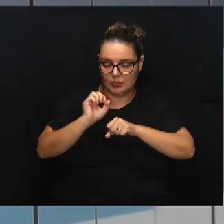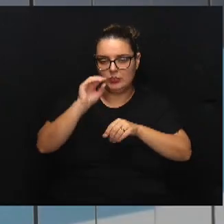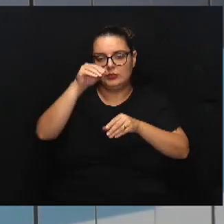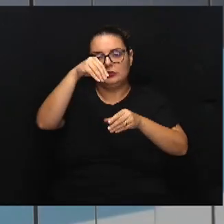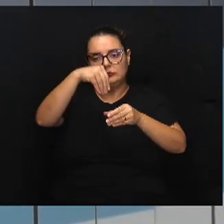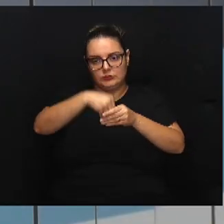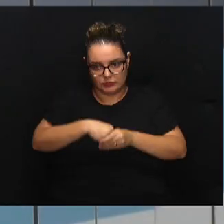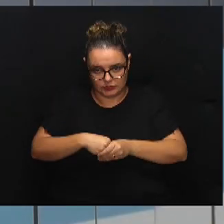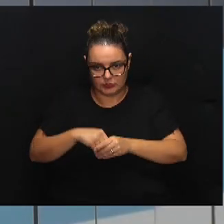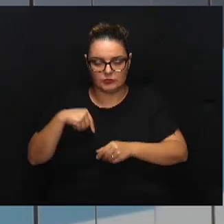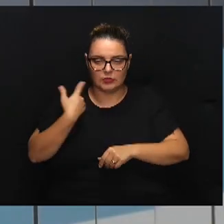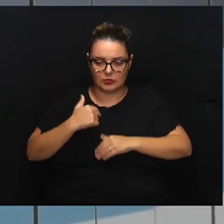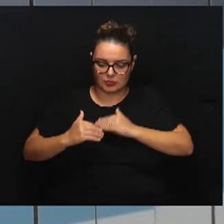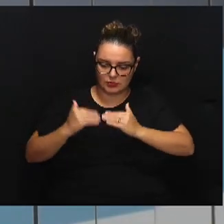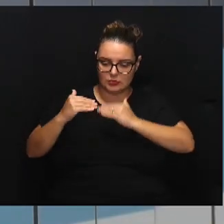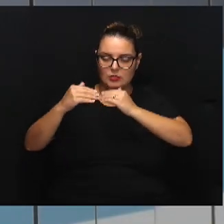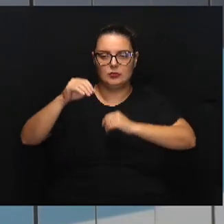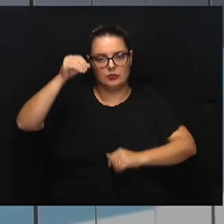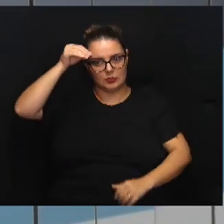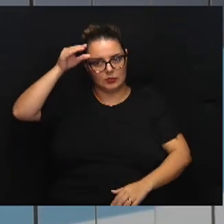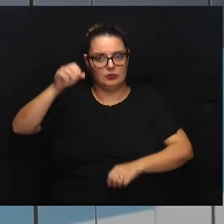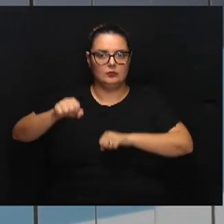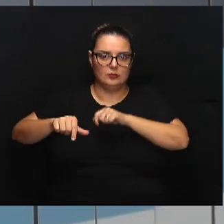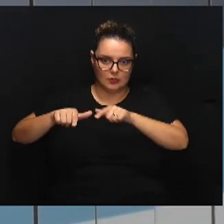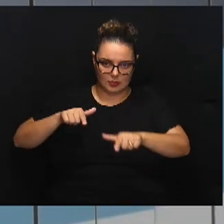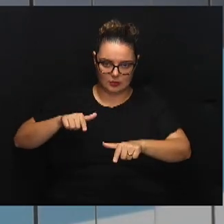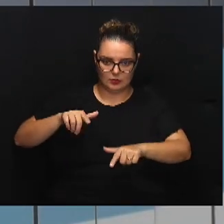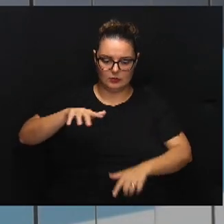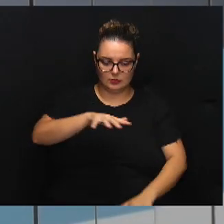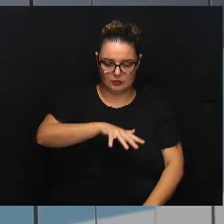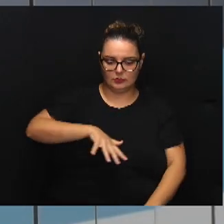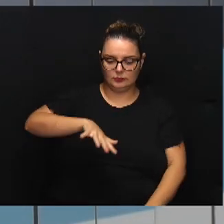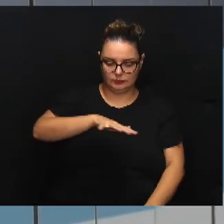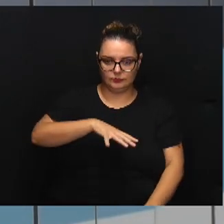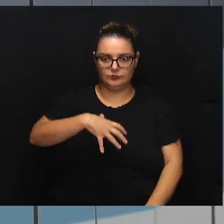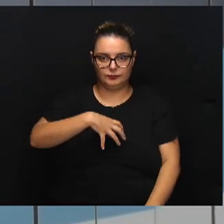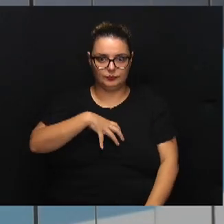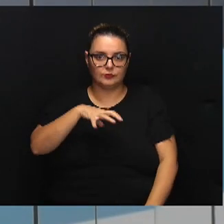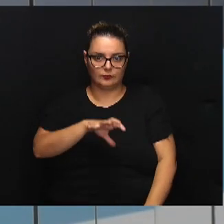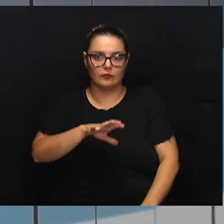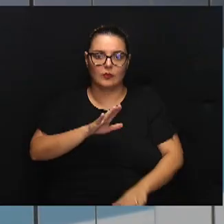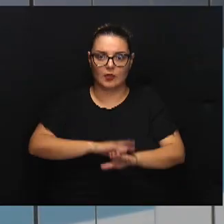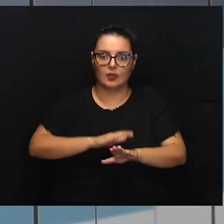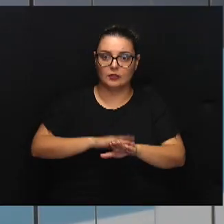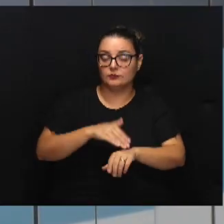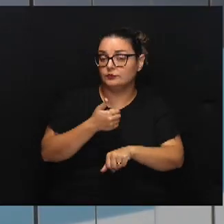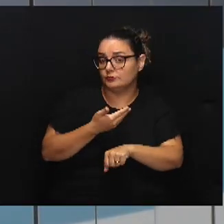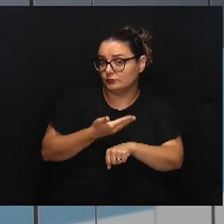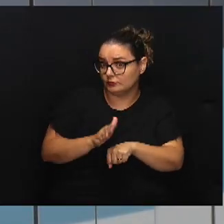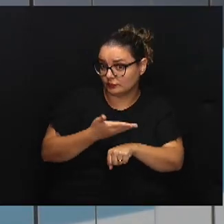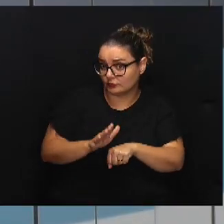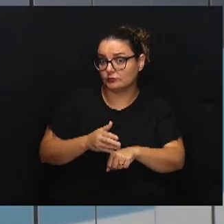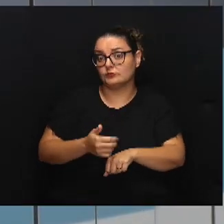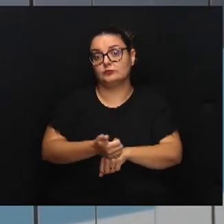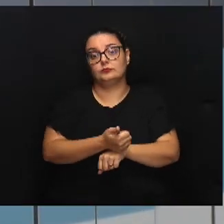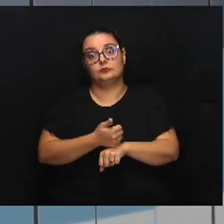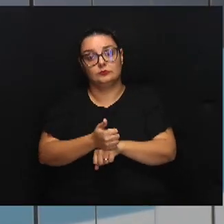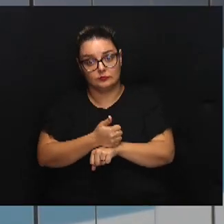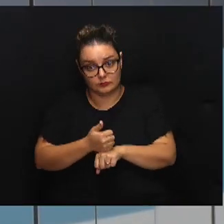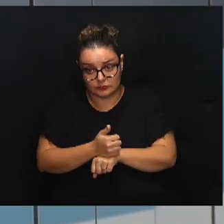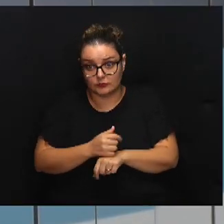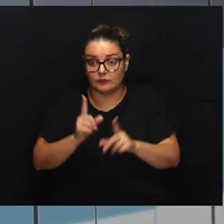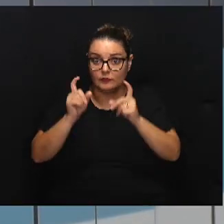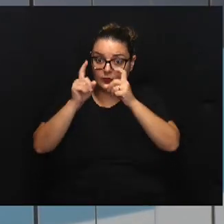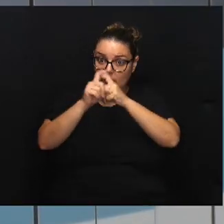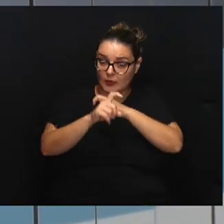nossa formação, voltada para uma determinada forma de exercer a profissão. E isso toma tempo, é difícil